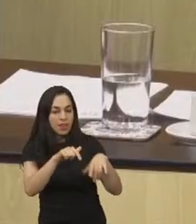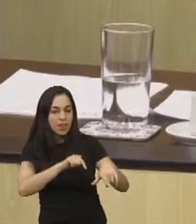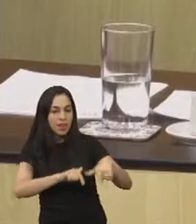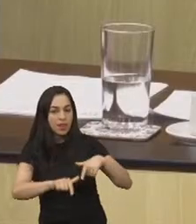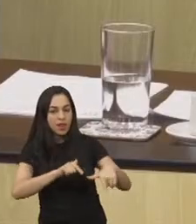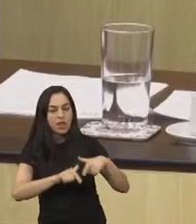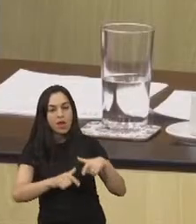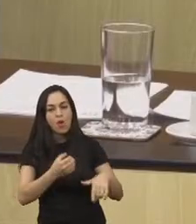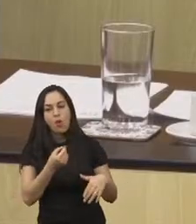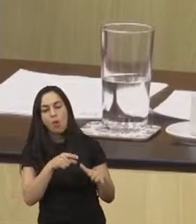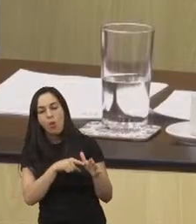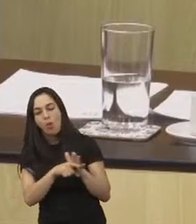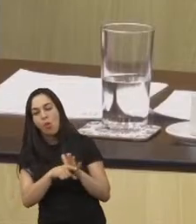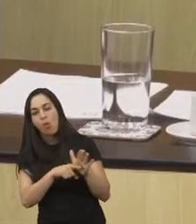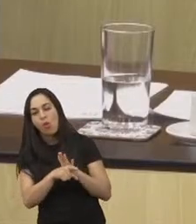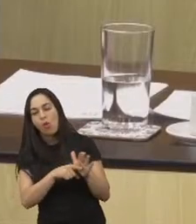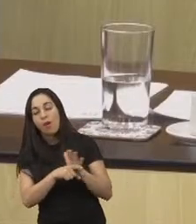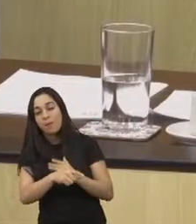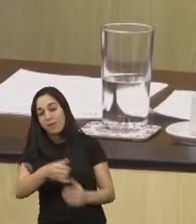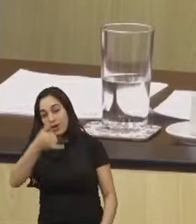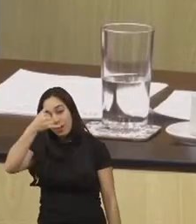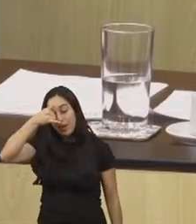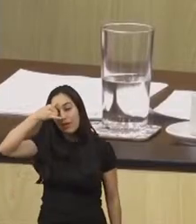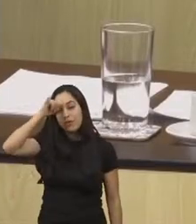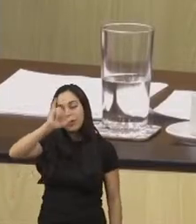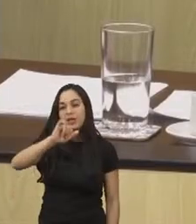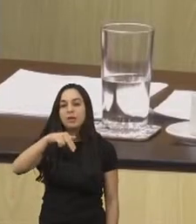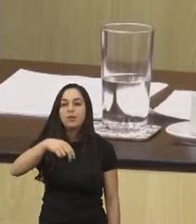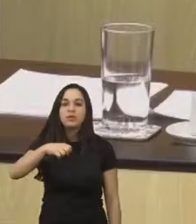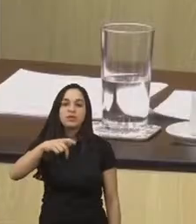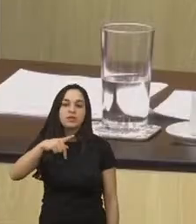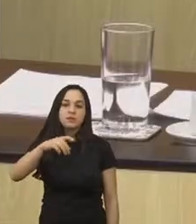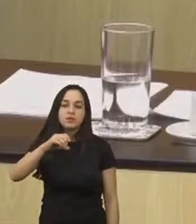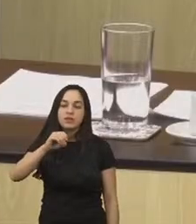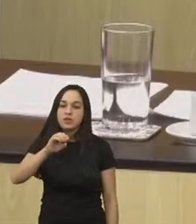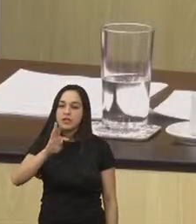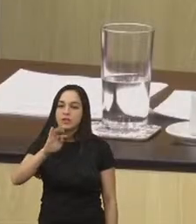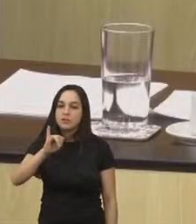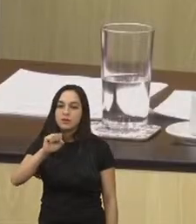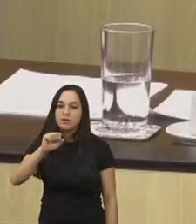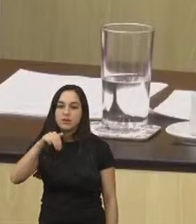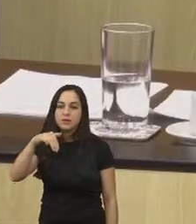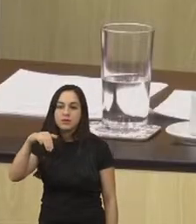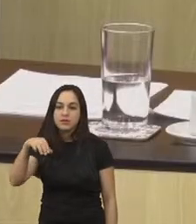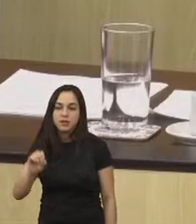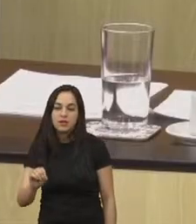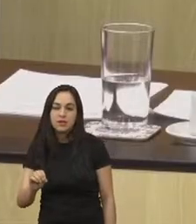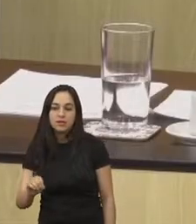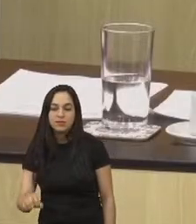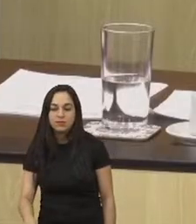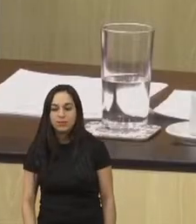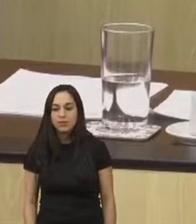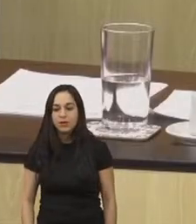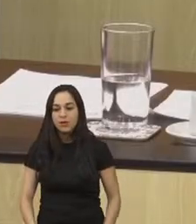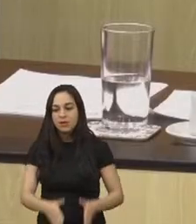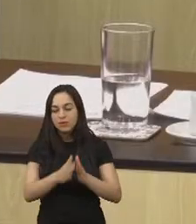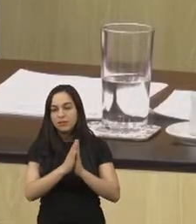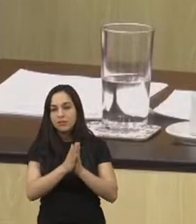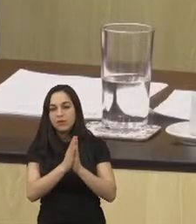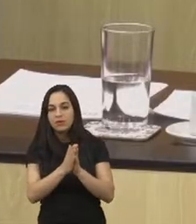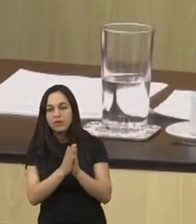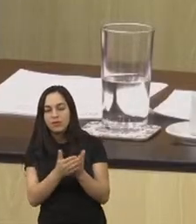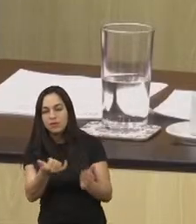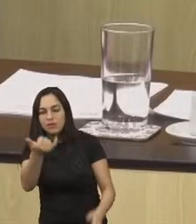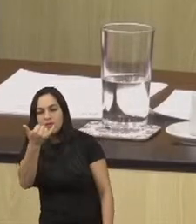de consulta interna para prevenir a ocorrência de nepotismo? A. Em caso positivo, favor detalhar o procedimento